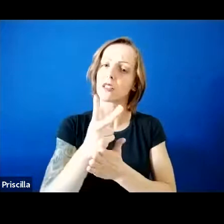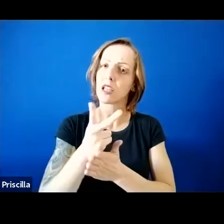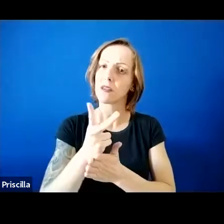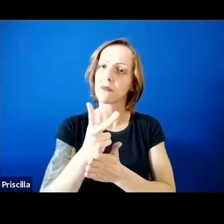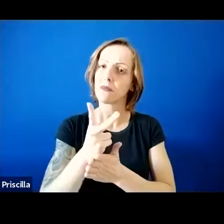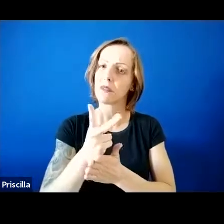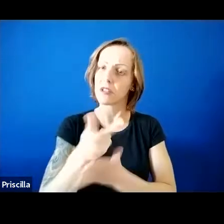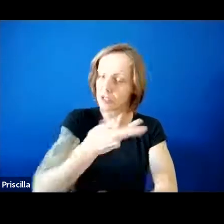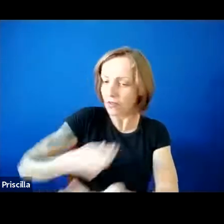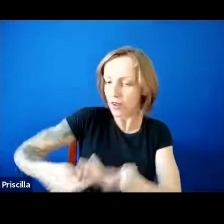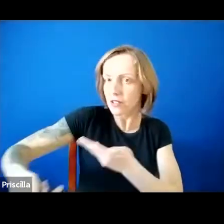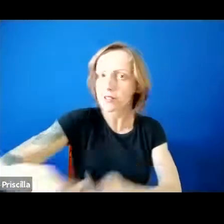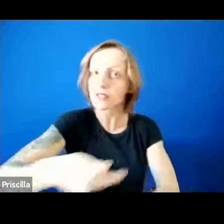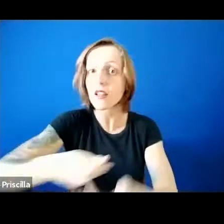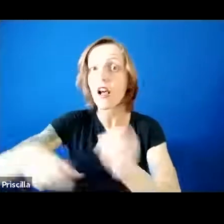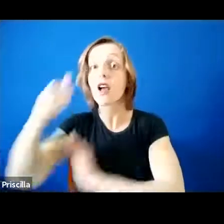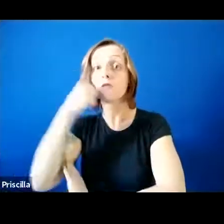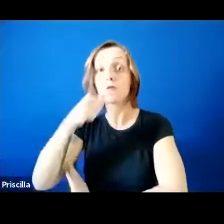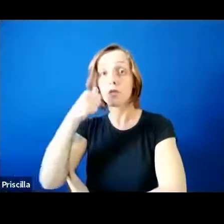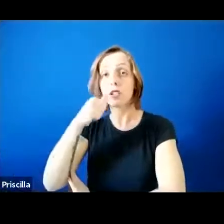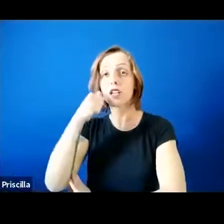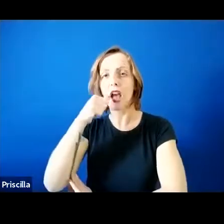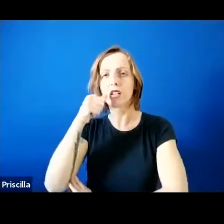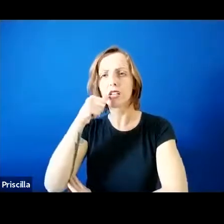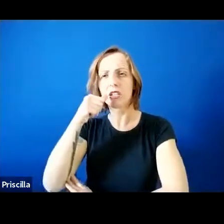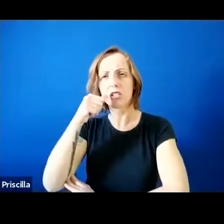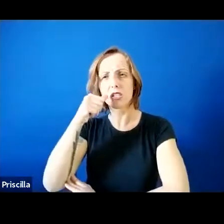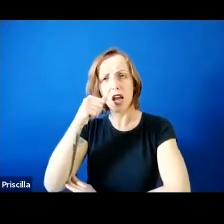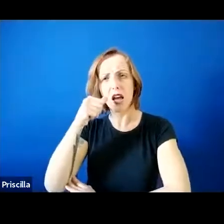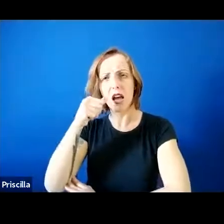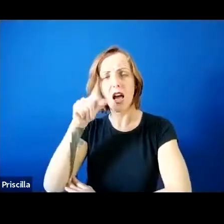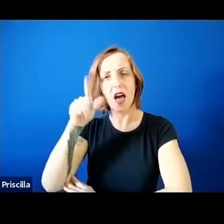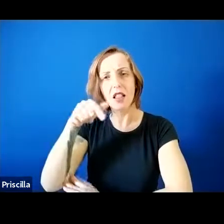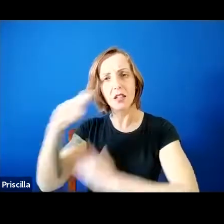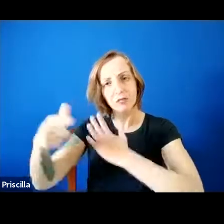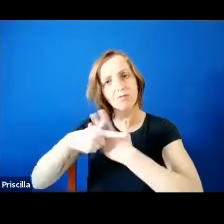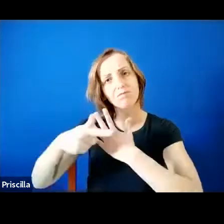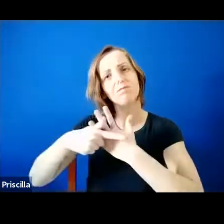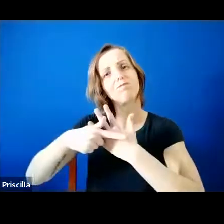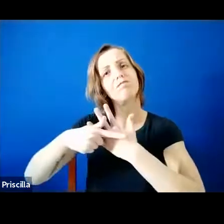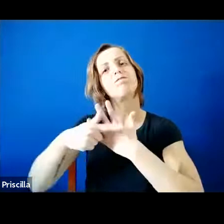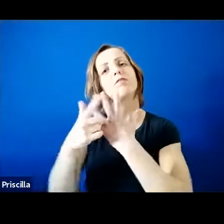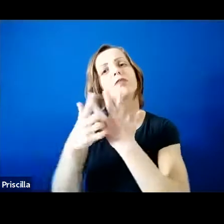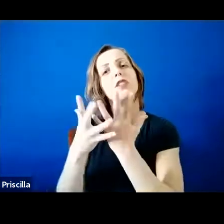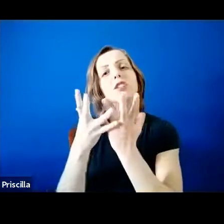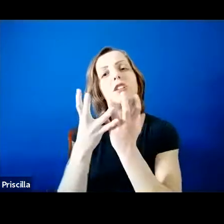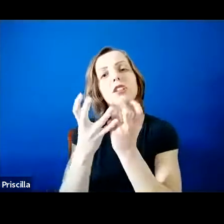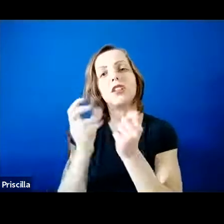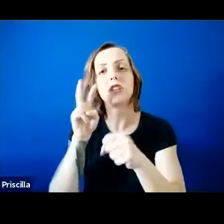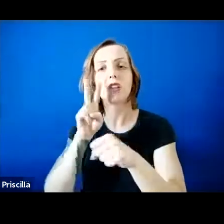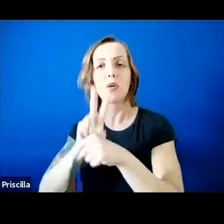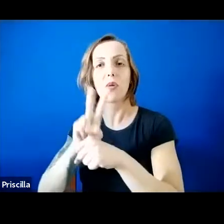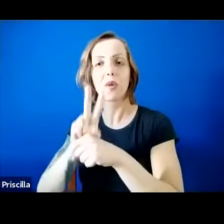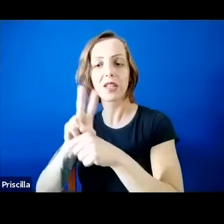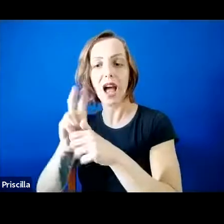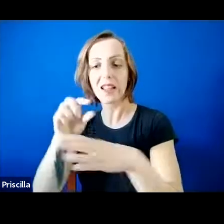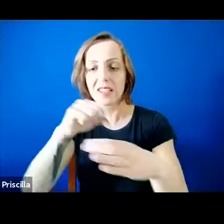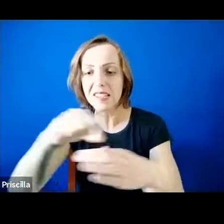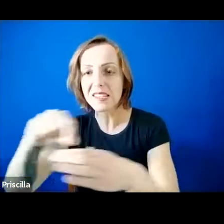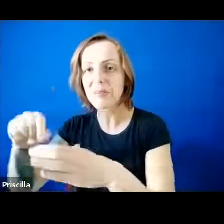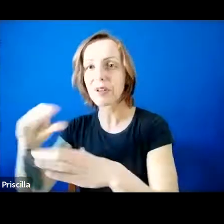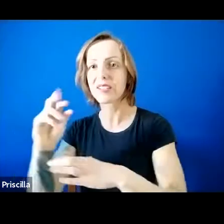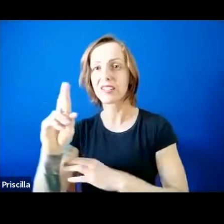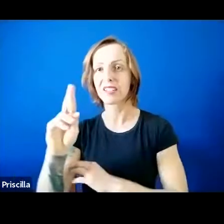As mulheres são guardiãs históricas das sementes crioulas. Por isso,